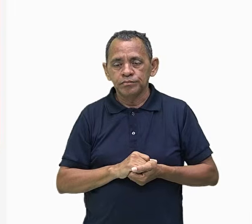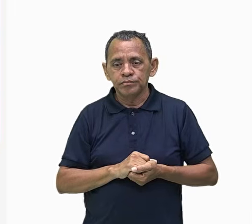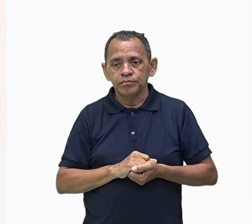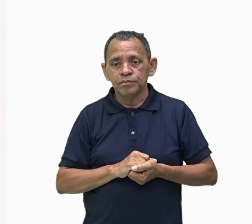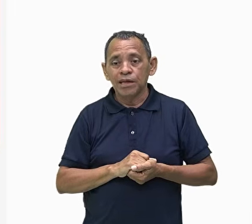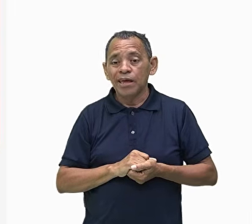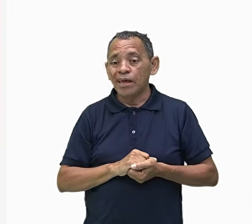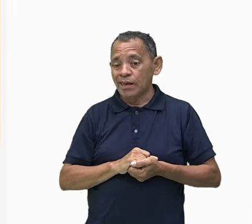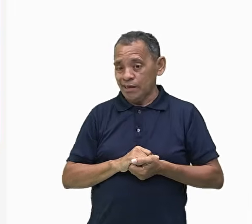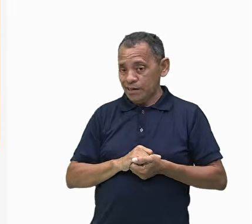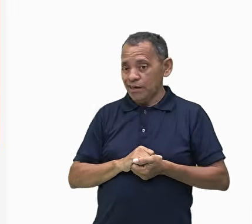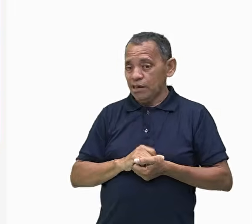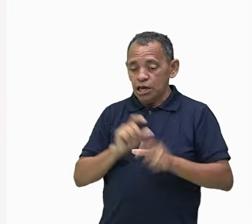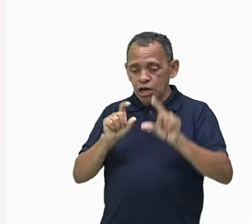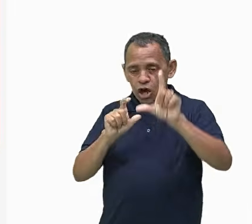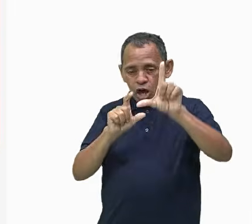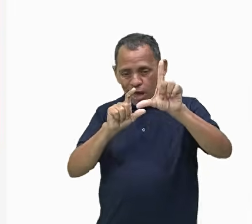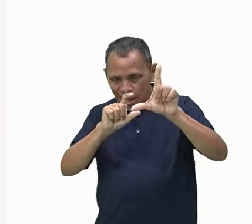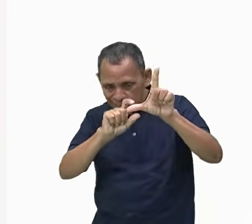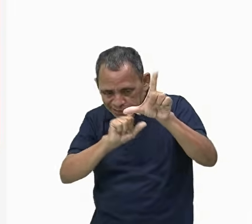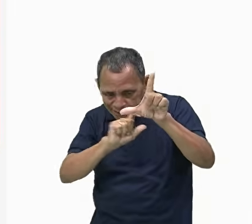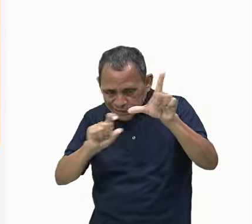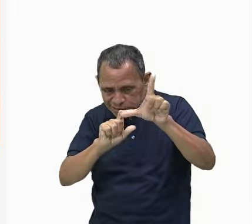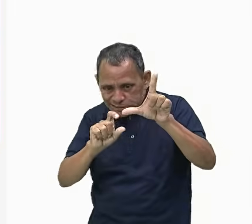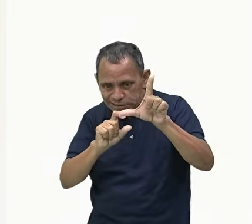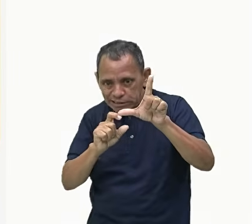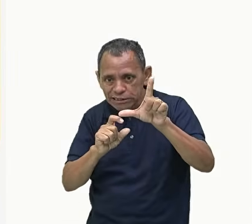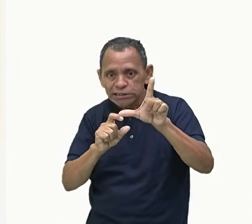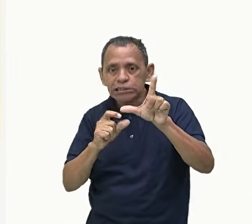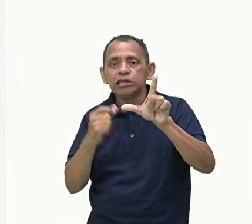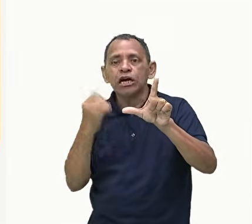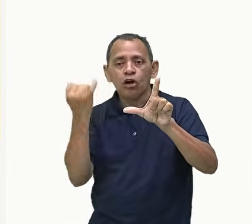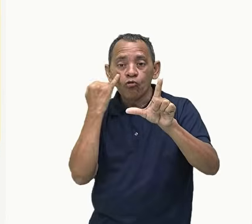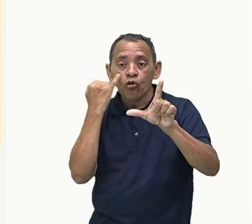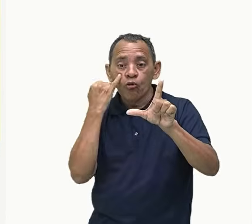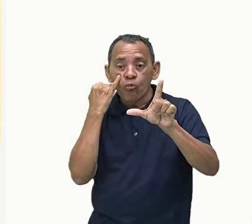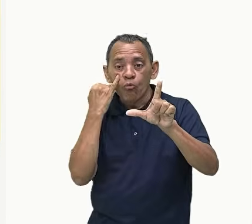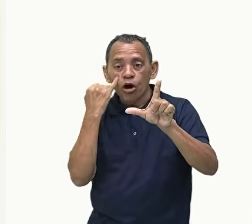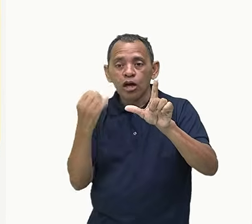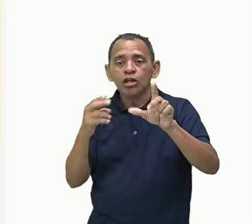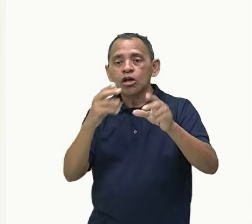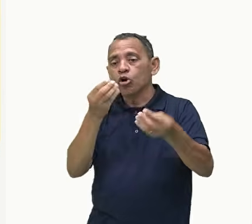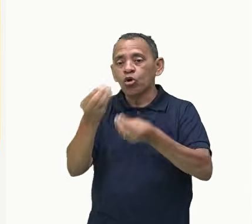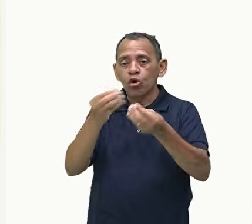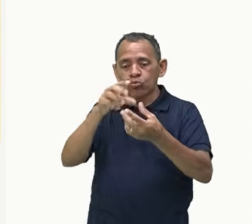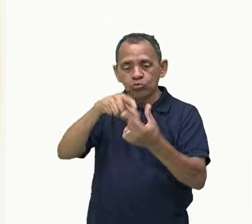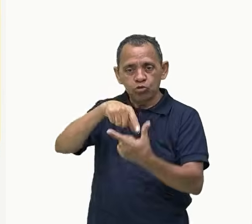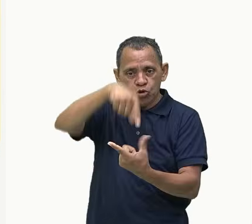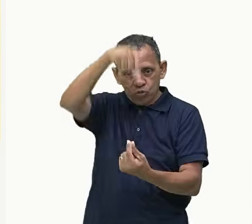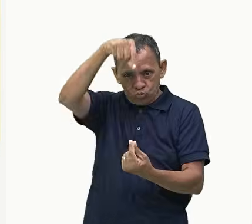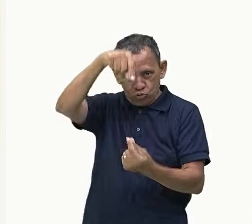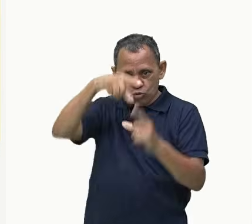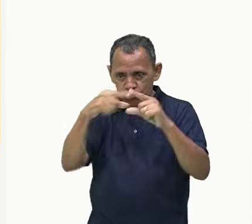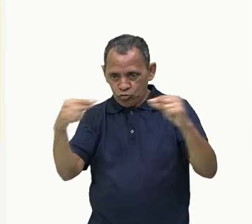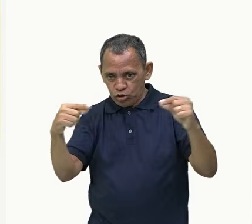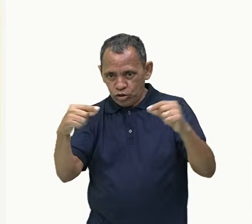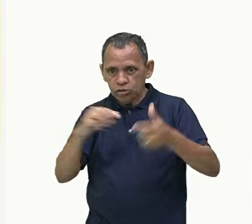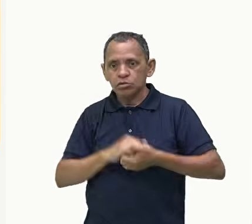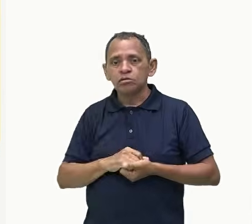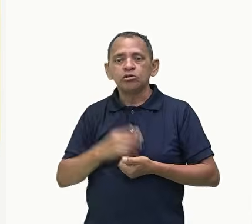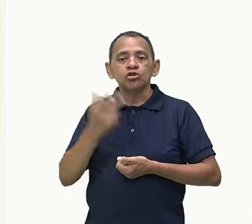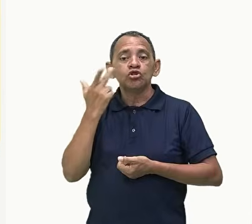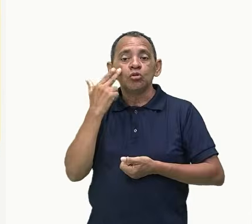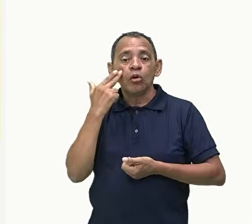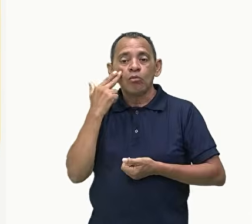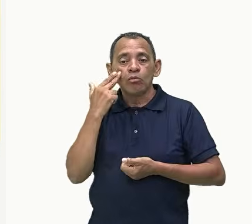essa legenda, né, vai ser dada através principalmente do que? De uma rosa dos ventos, onde normalmente a gente se baseia